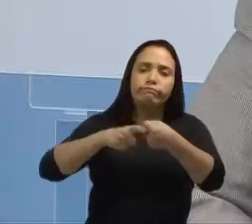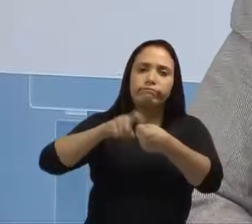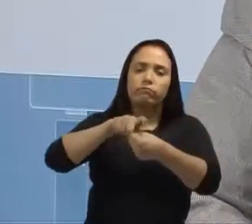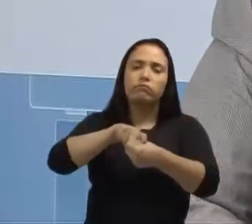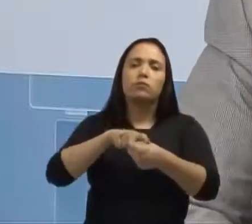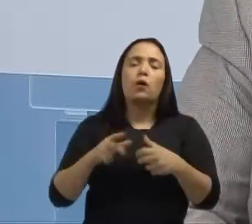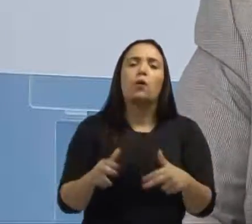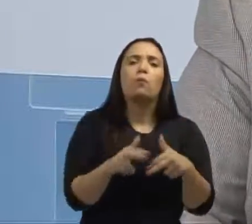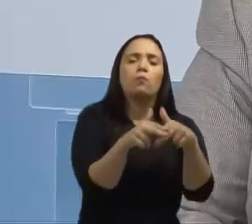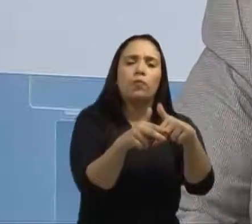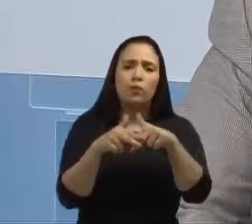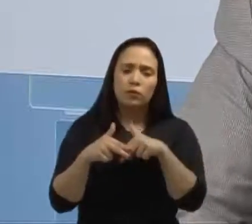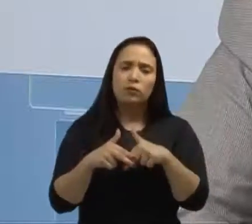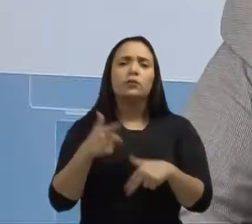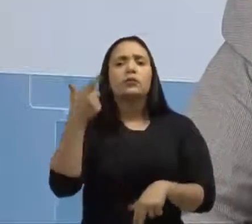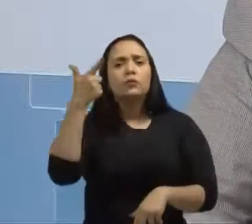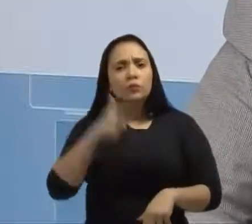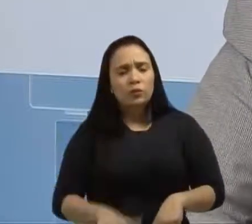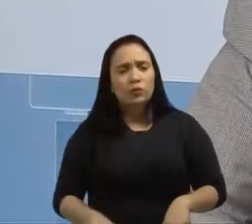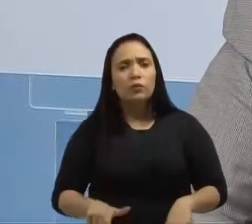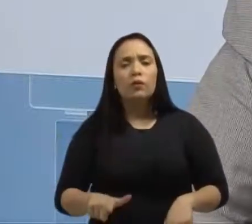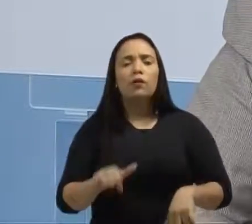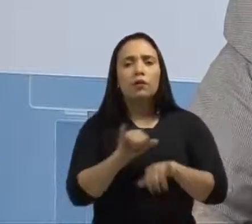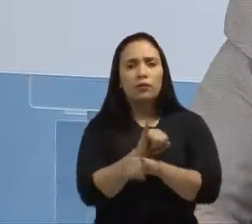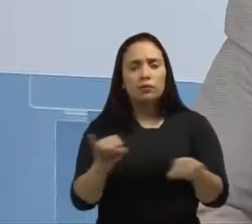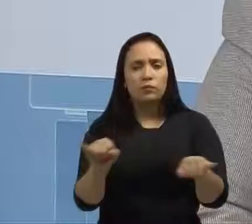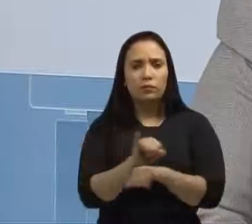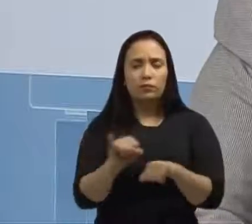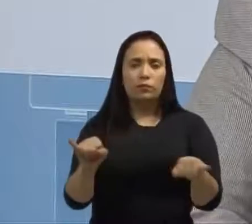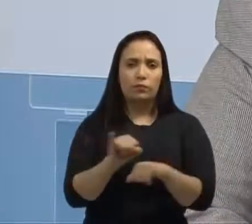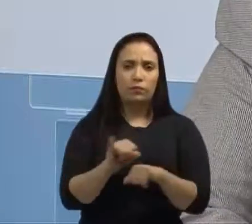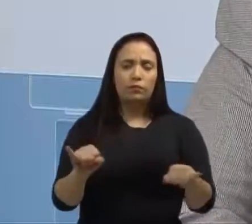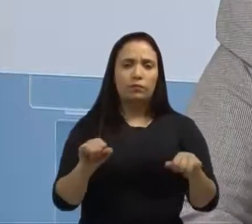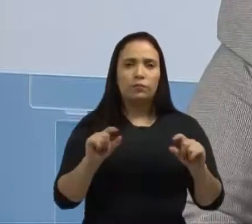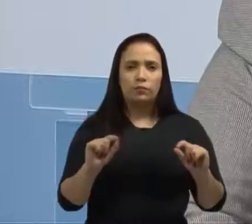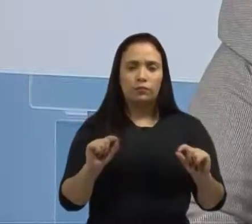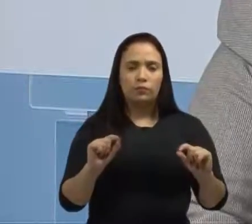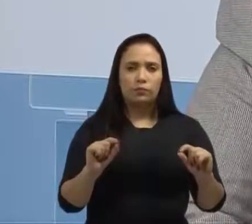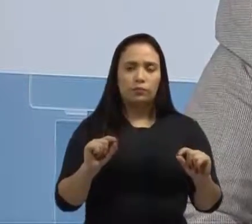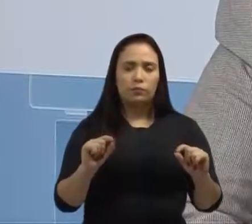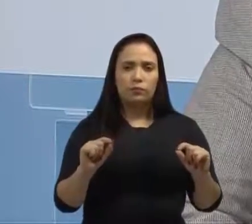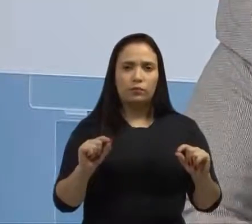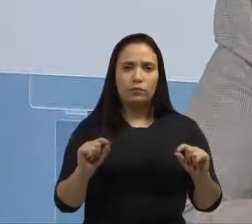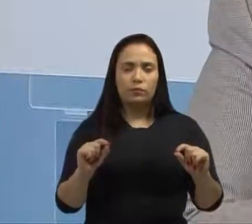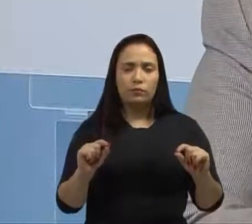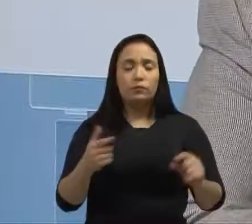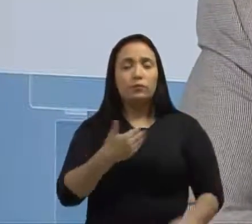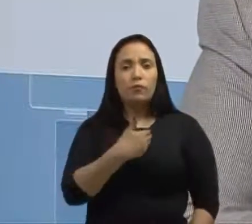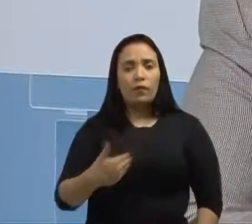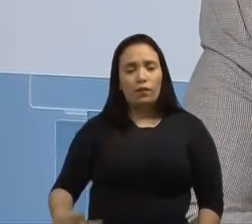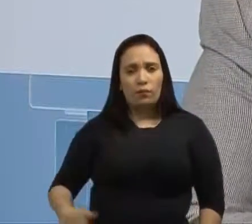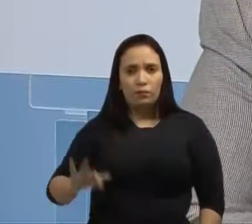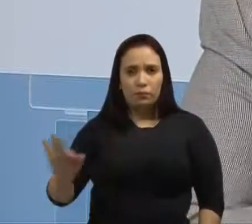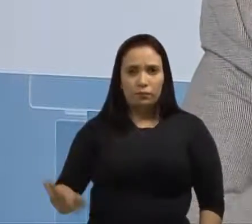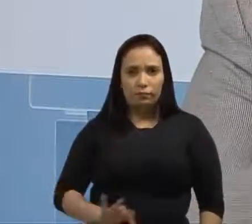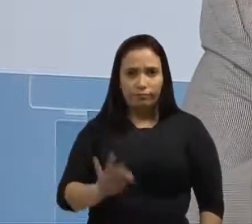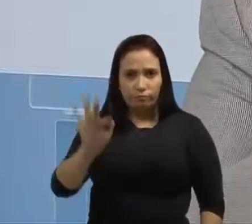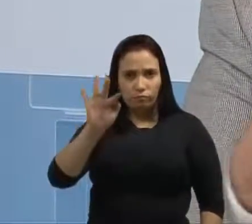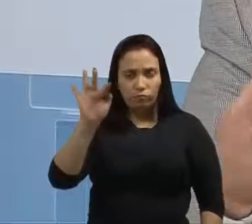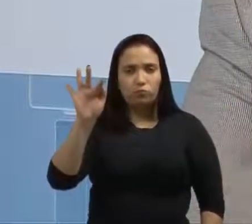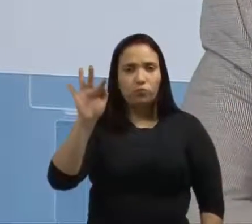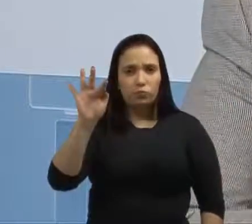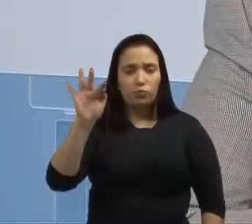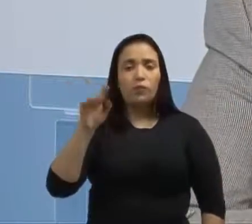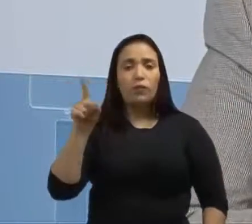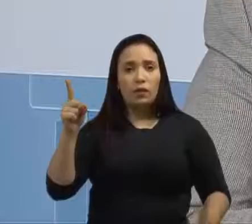Então, mais uma vez, Luiz. É um pacto federativo. O governo federal, que é